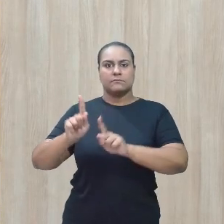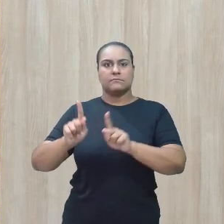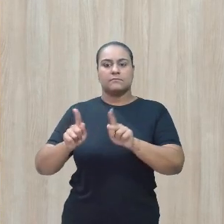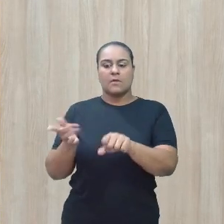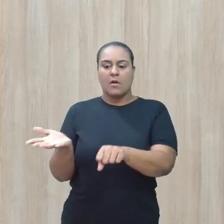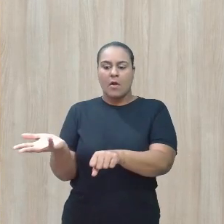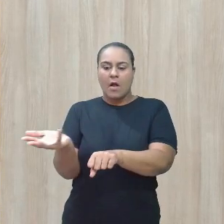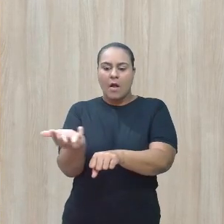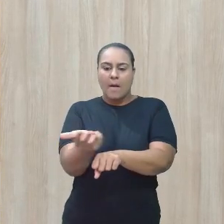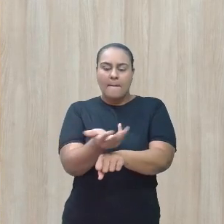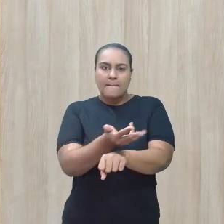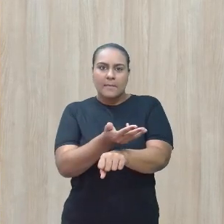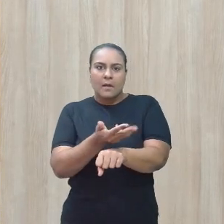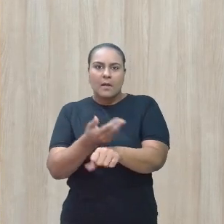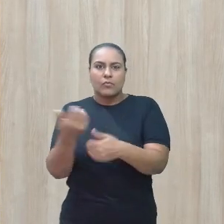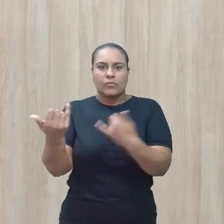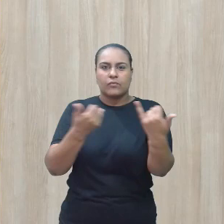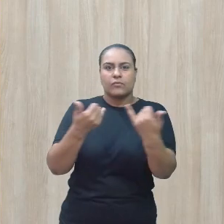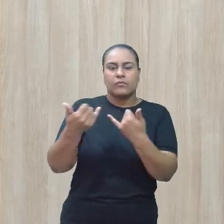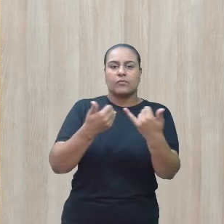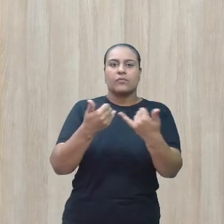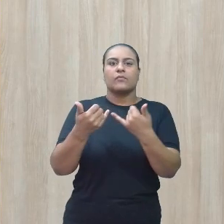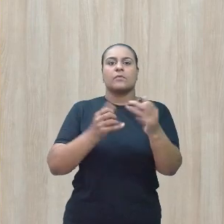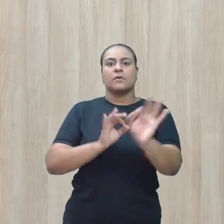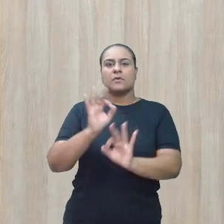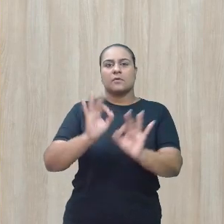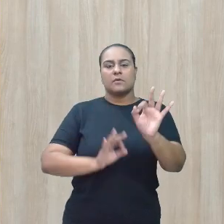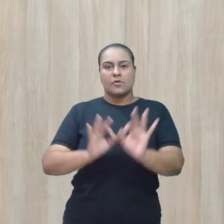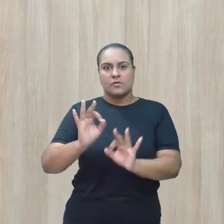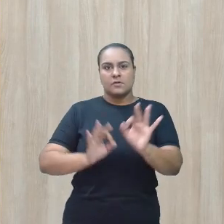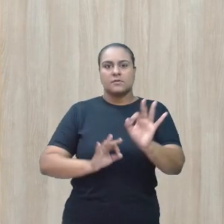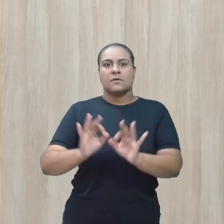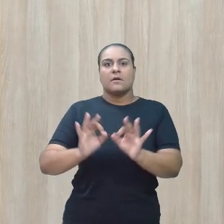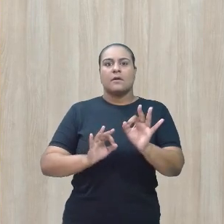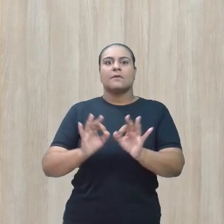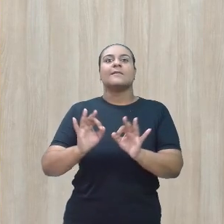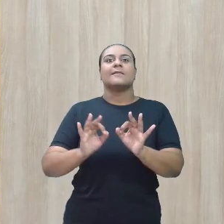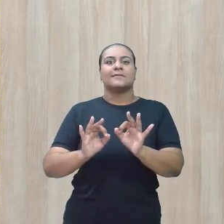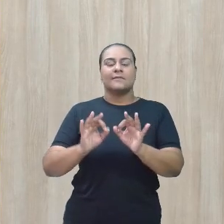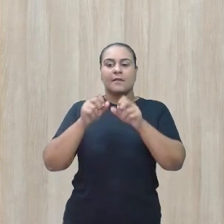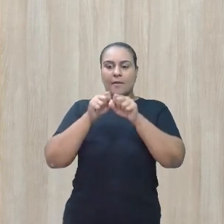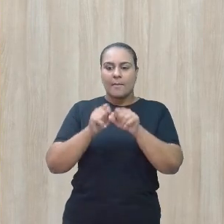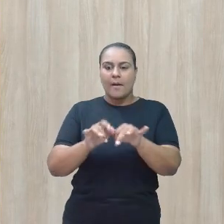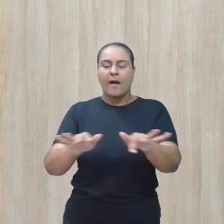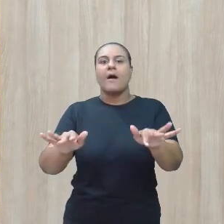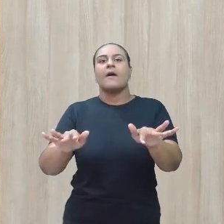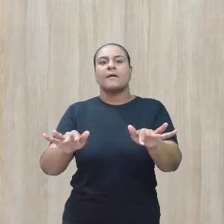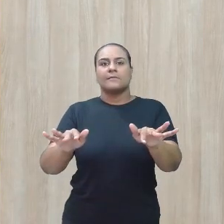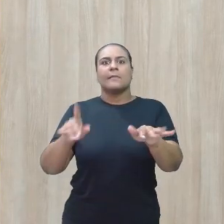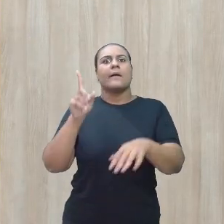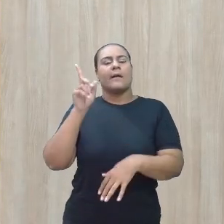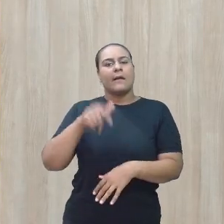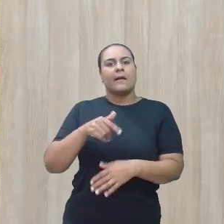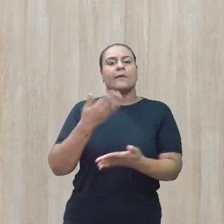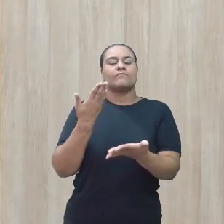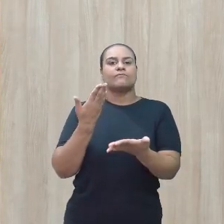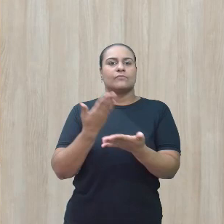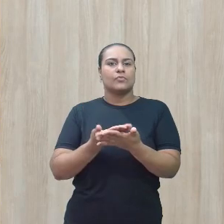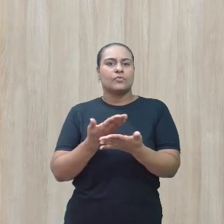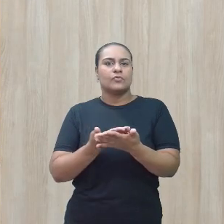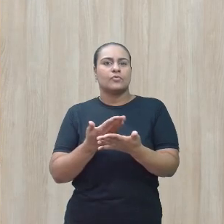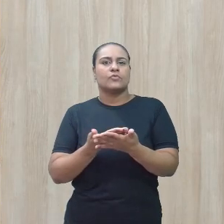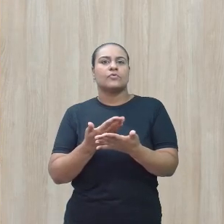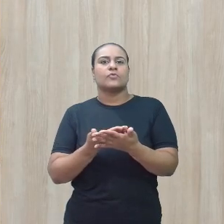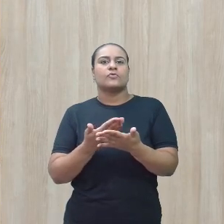e organizar os dados e em coletar essas informações e passar isso para a gente é o estudo que move